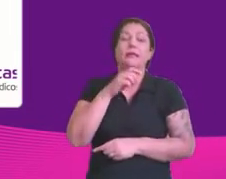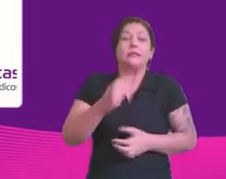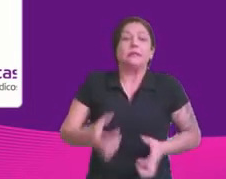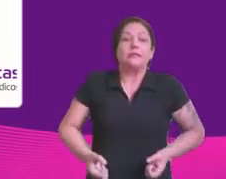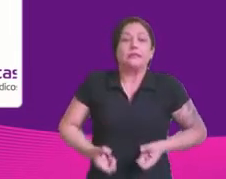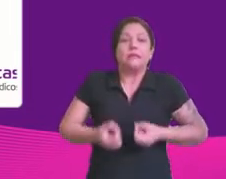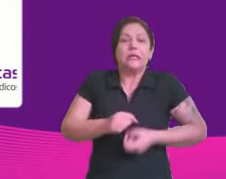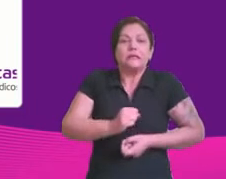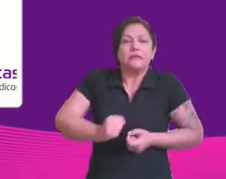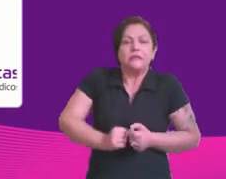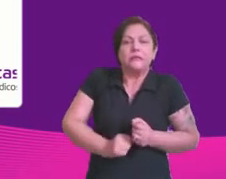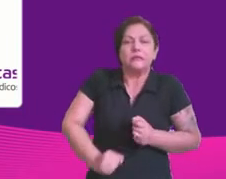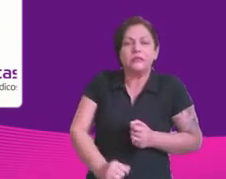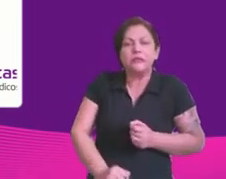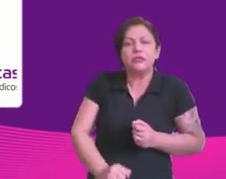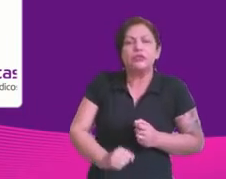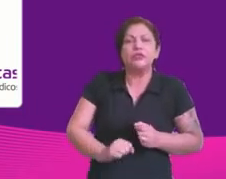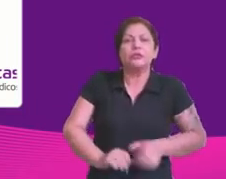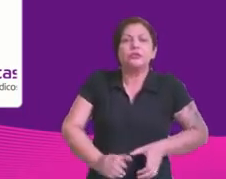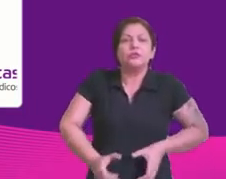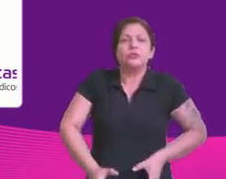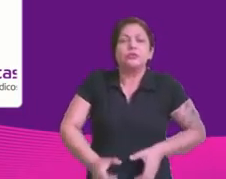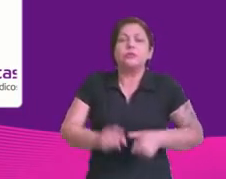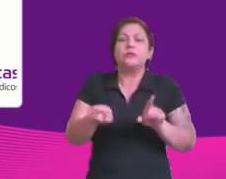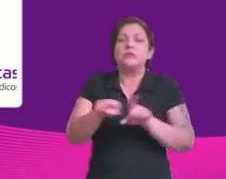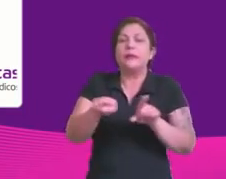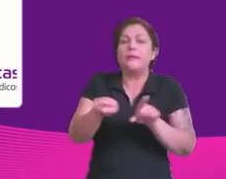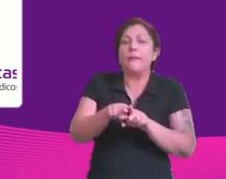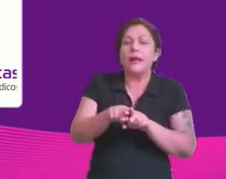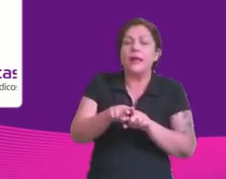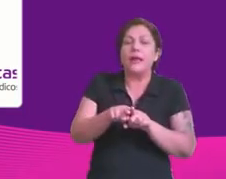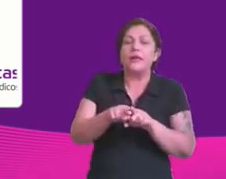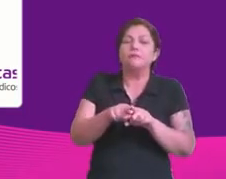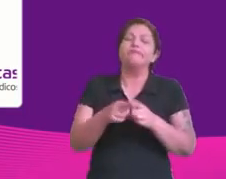se apresentava na primeira consulta com um performance